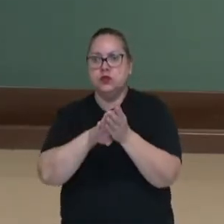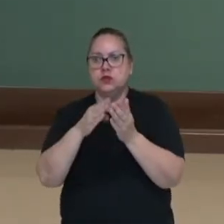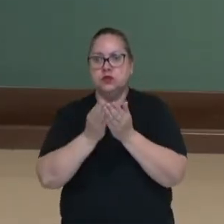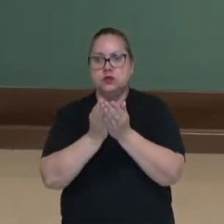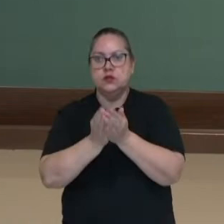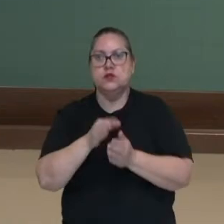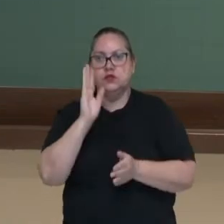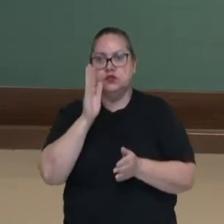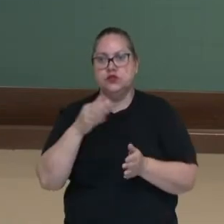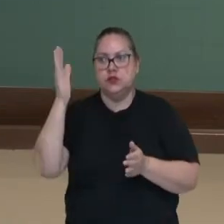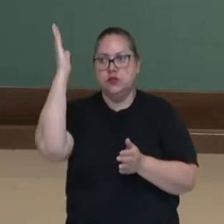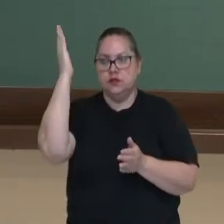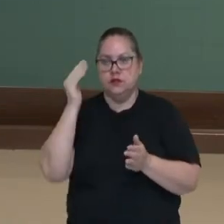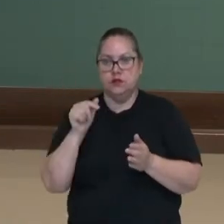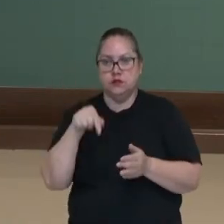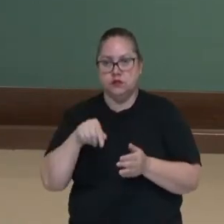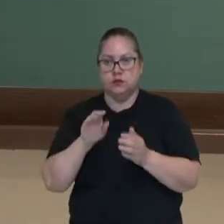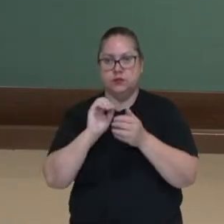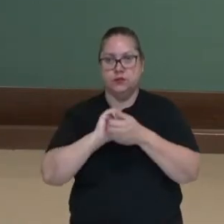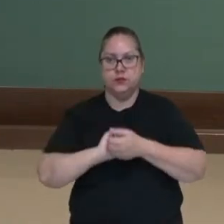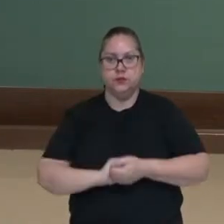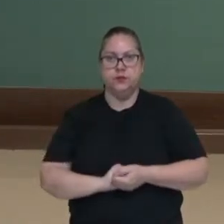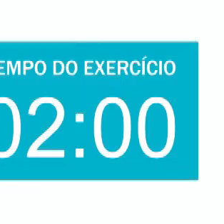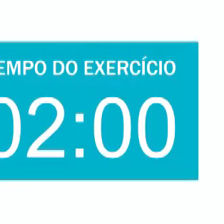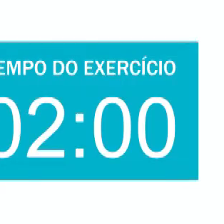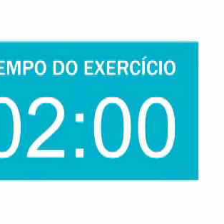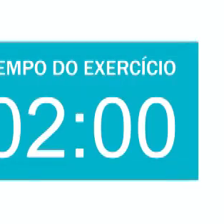voltamos. Corrigimos juntos.